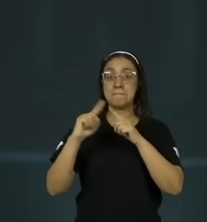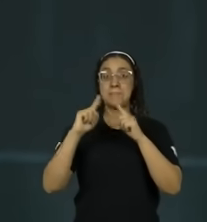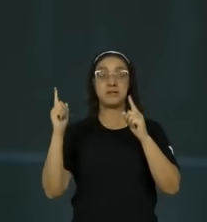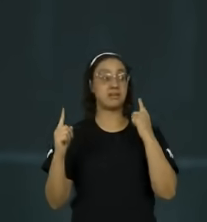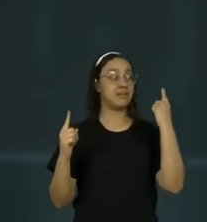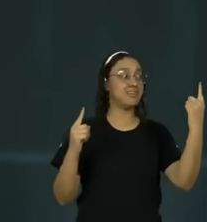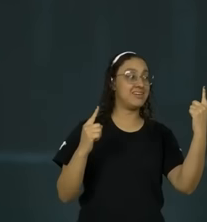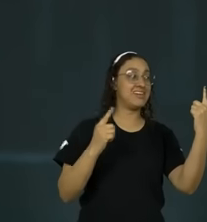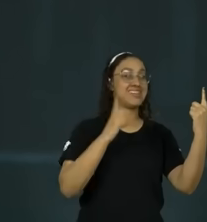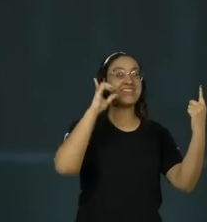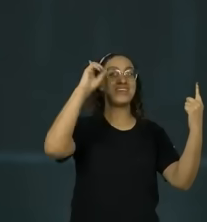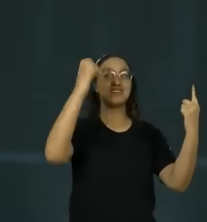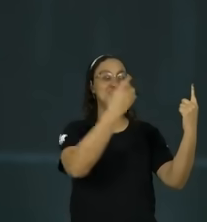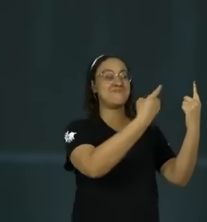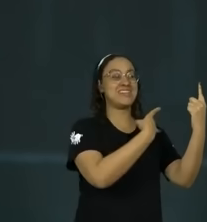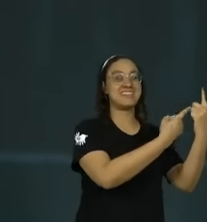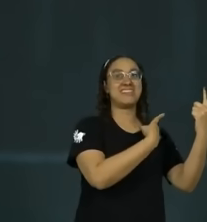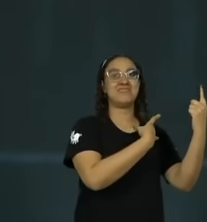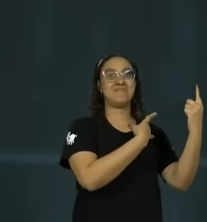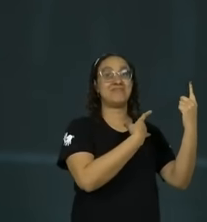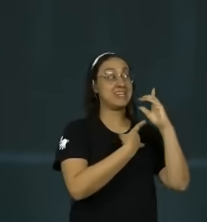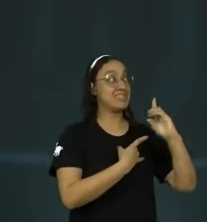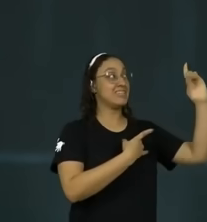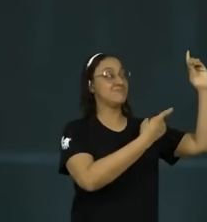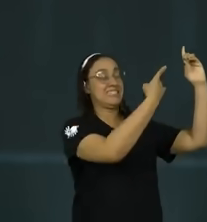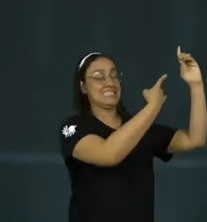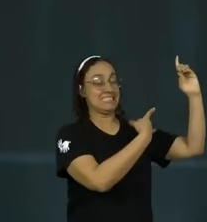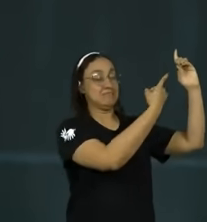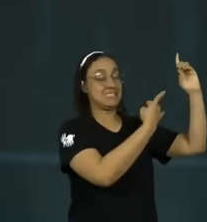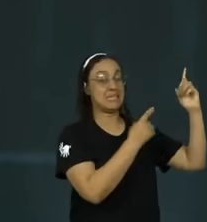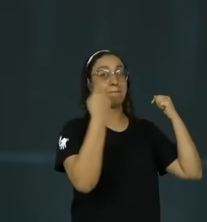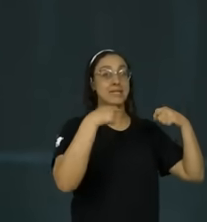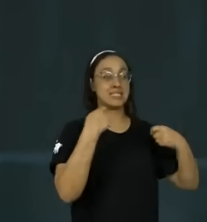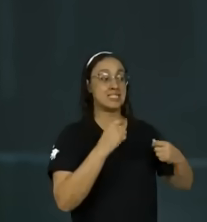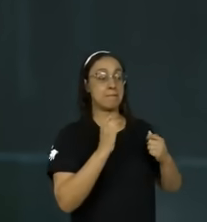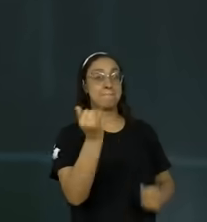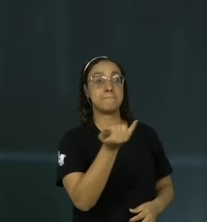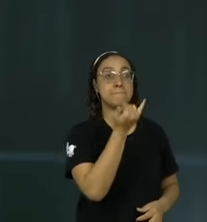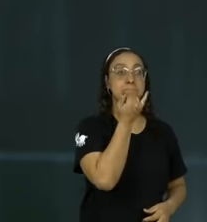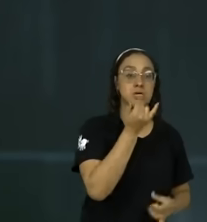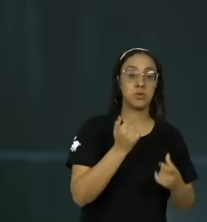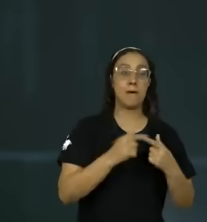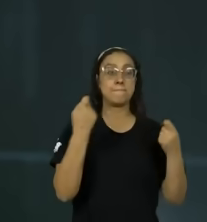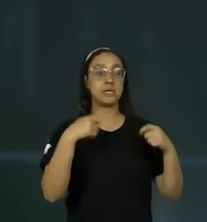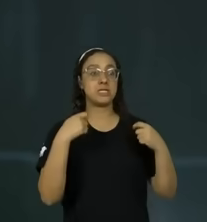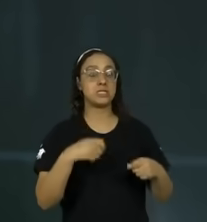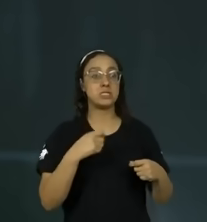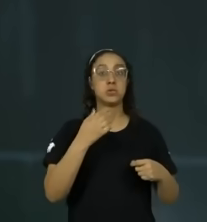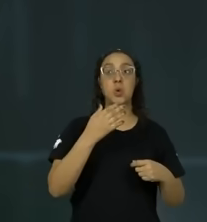entregar ao outro o que Deus me entregou. E nesse conflito entre raiva e perdão,